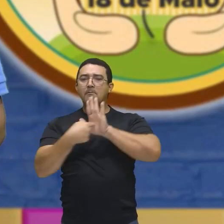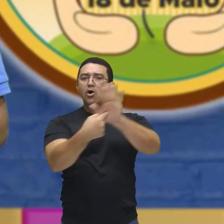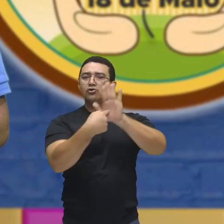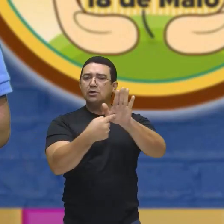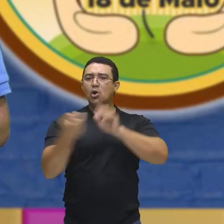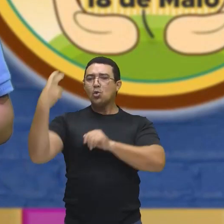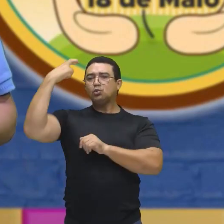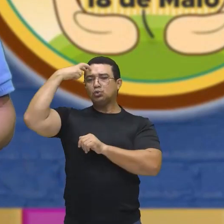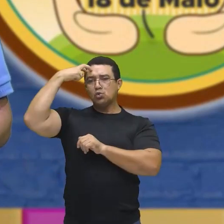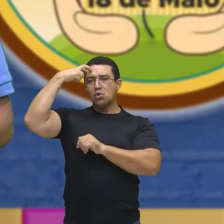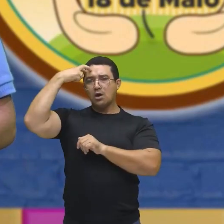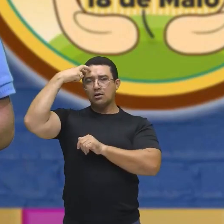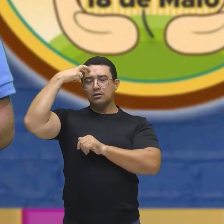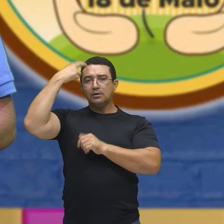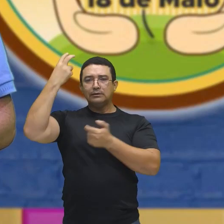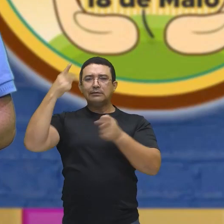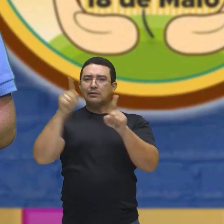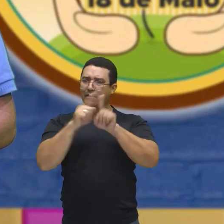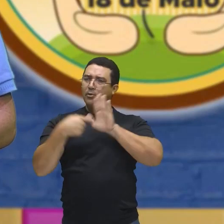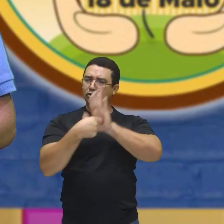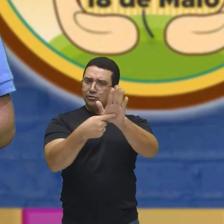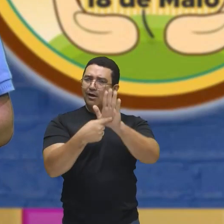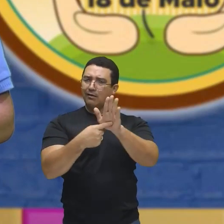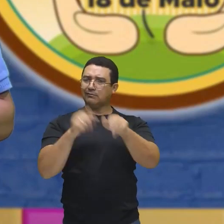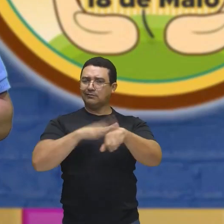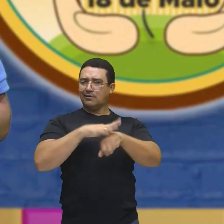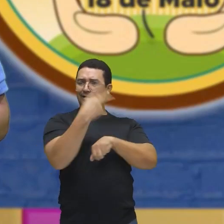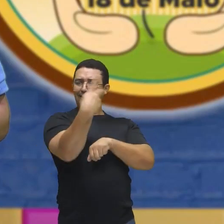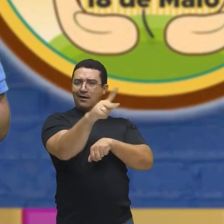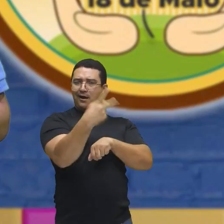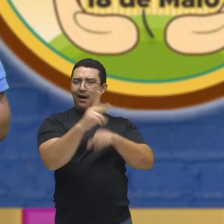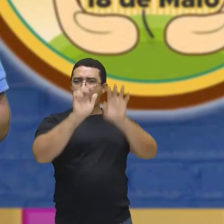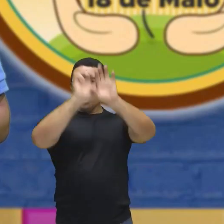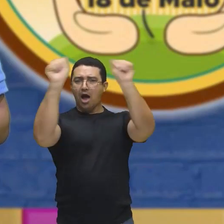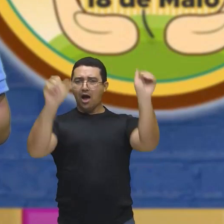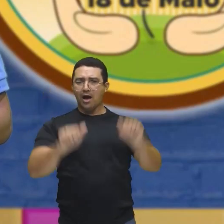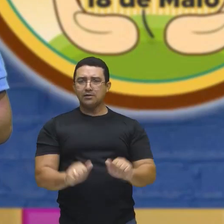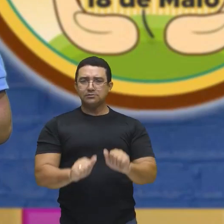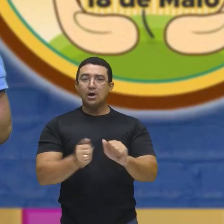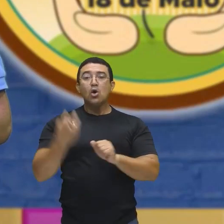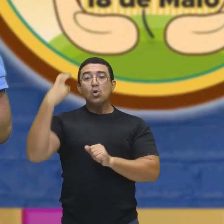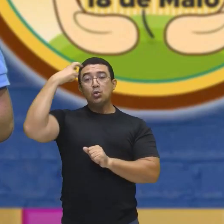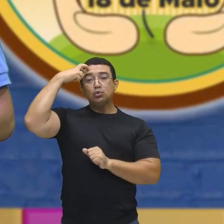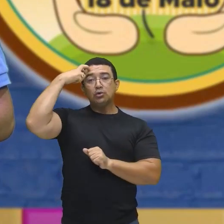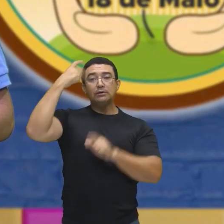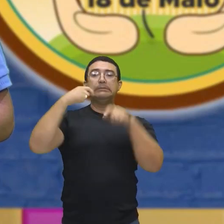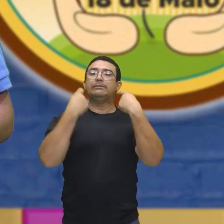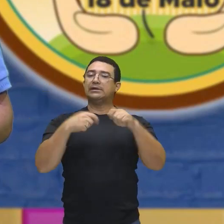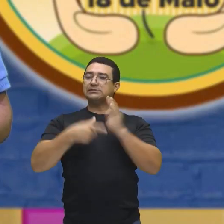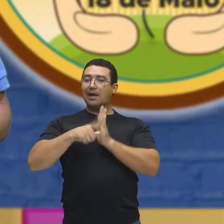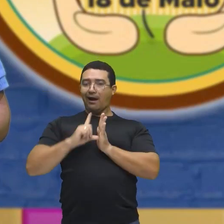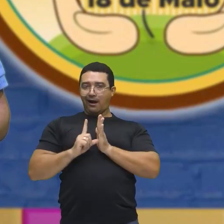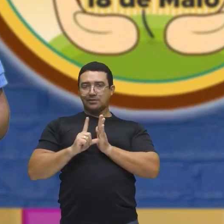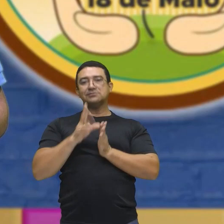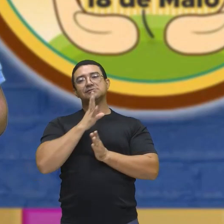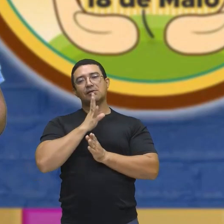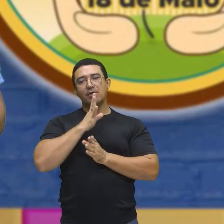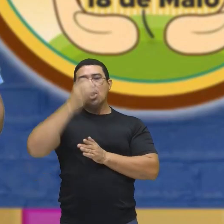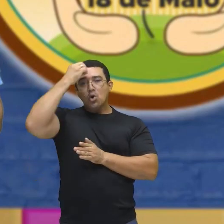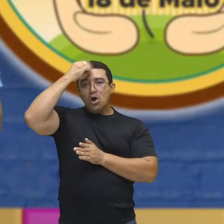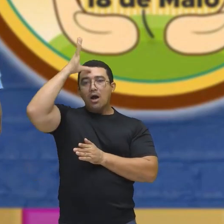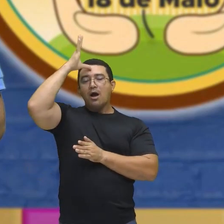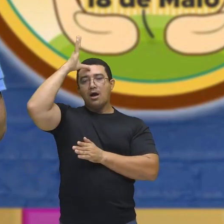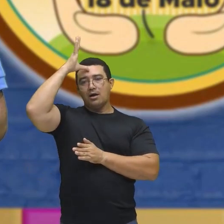desenvolvendo isso, o lado artístico, certo? Culturalmente, eu tenho que ter o quê? Um conhecimento prévio, eu tenho que explorar